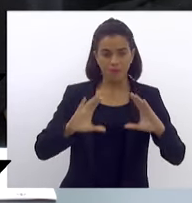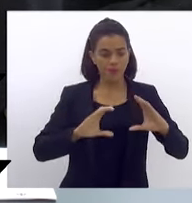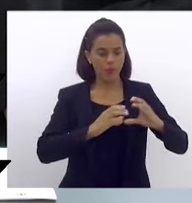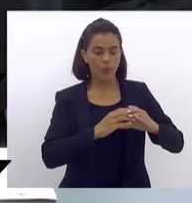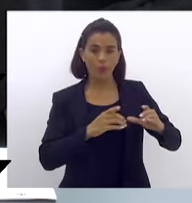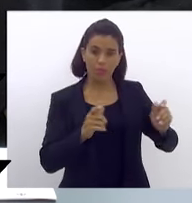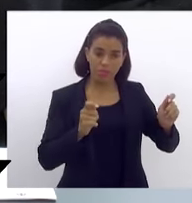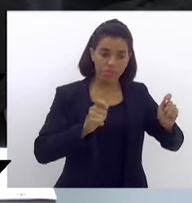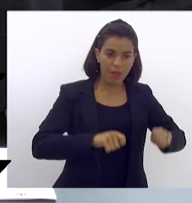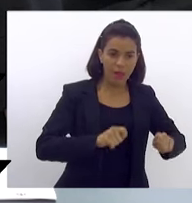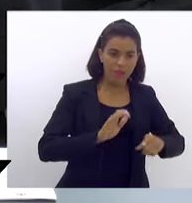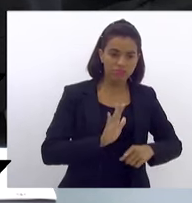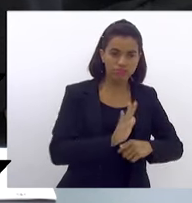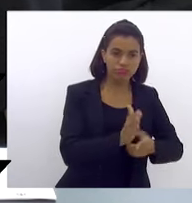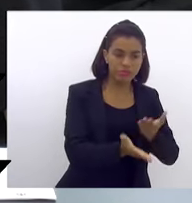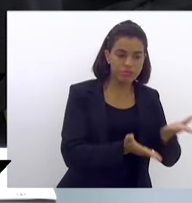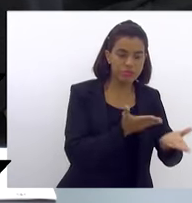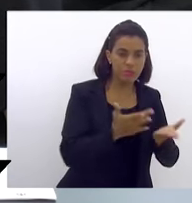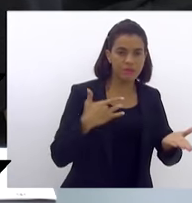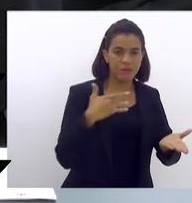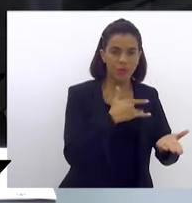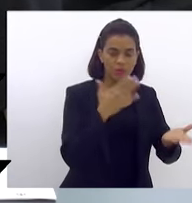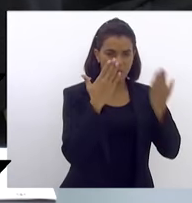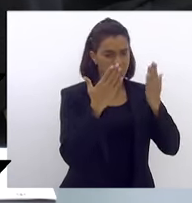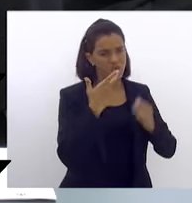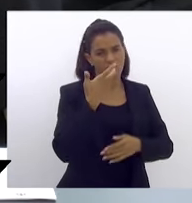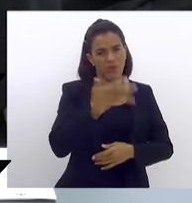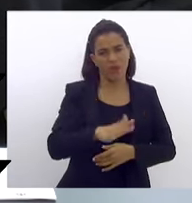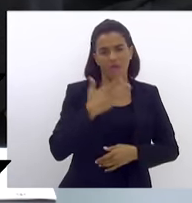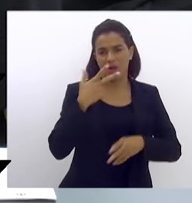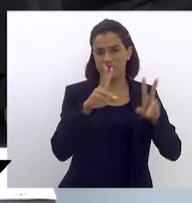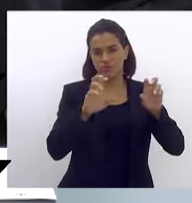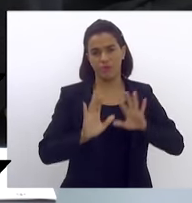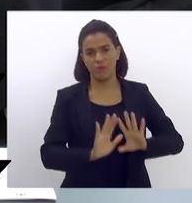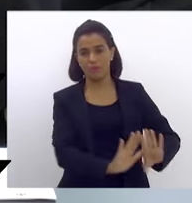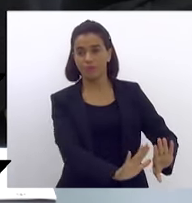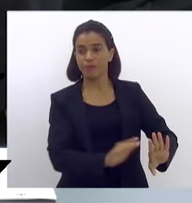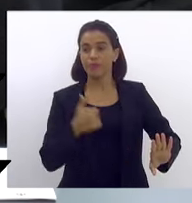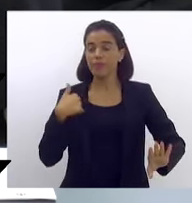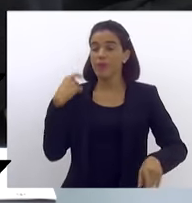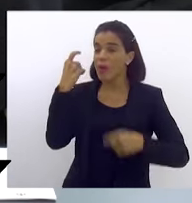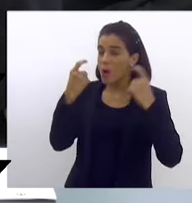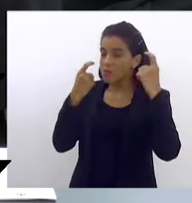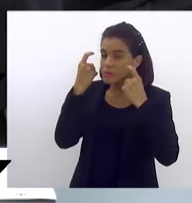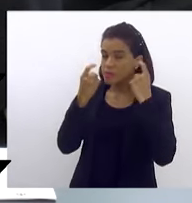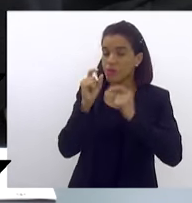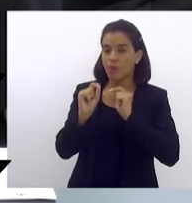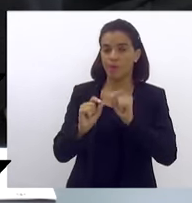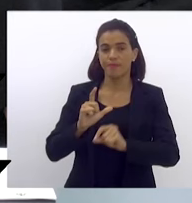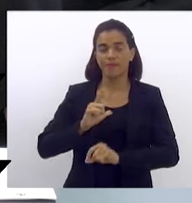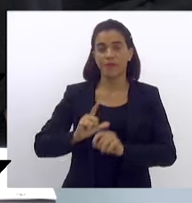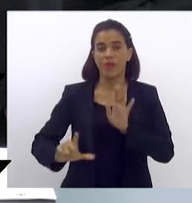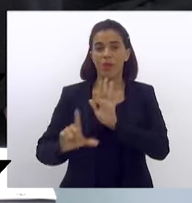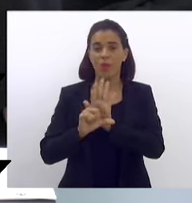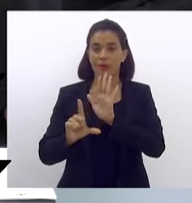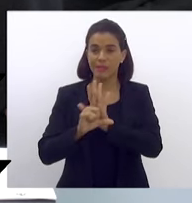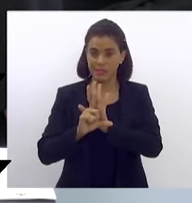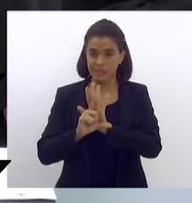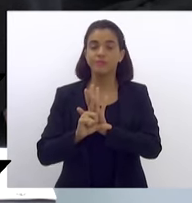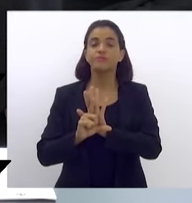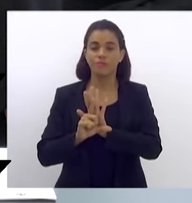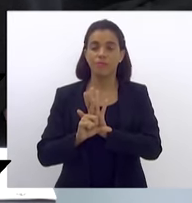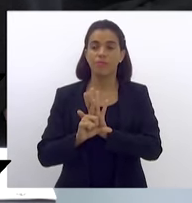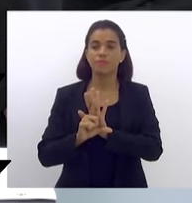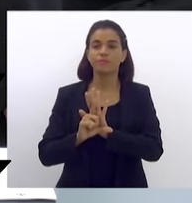devem ou não prestar assistência à saúde mental Mas eu não quero entrar nesse debate o que a minha preocupação é o seguinte existe uma legislação específica